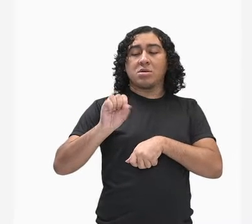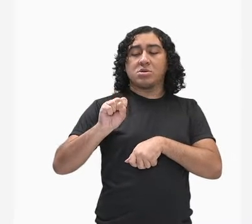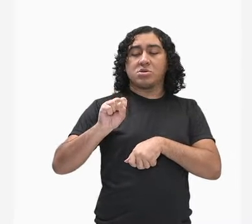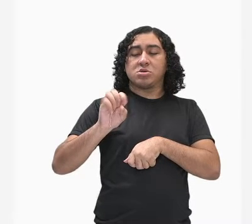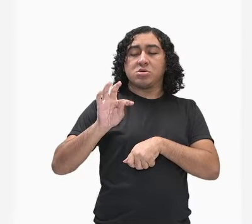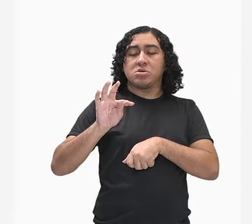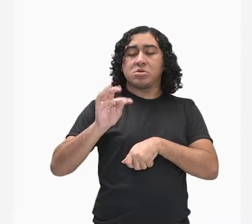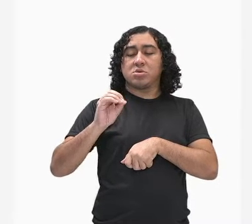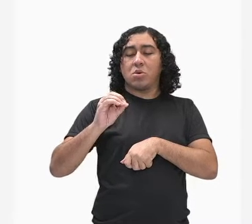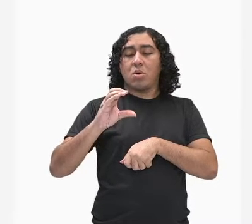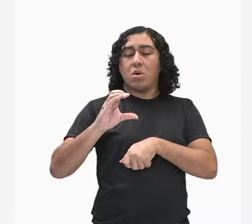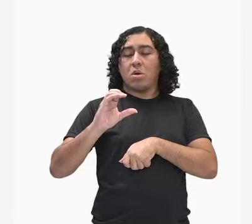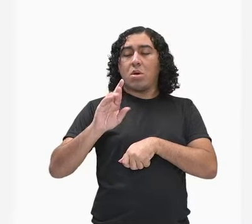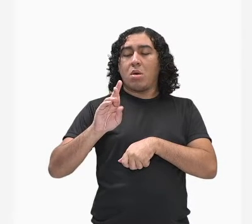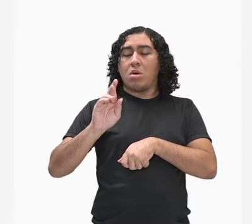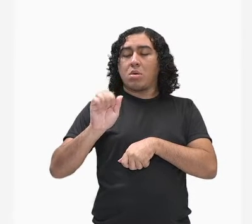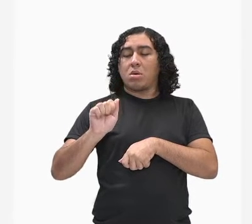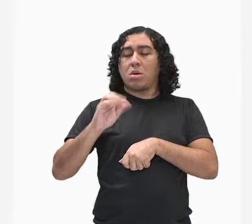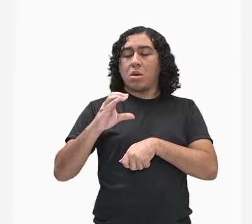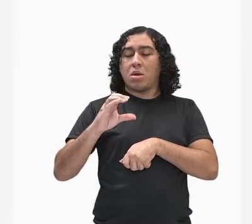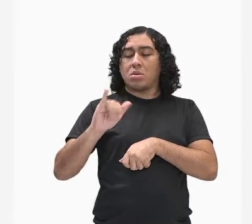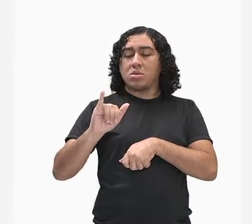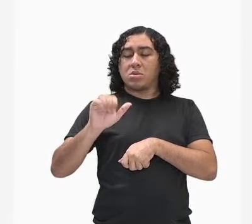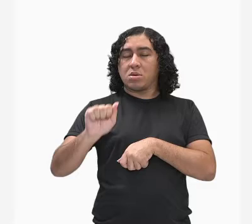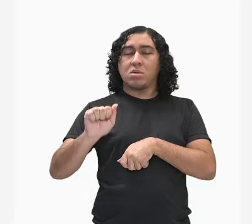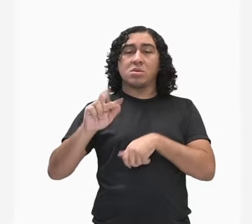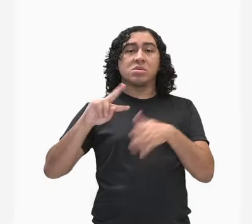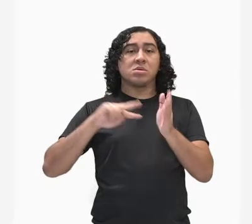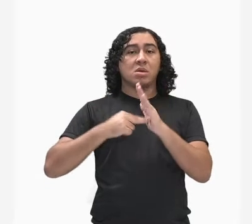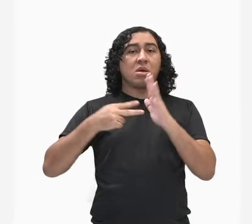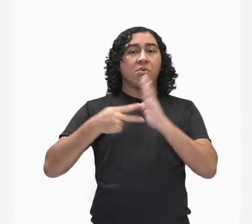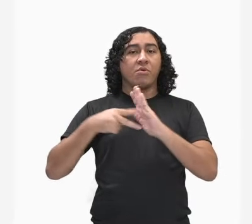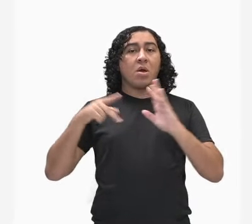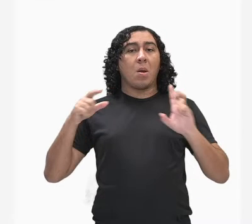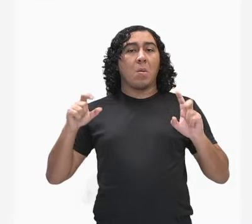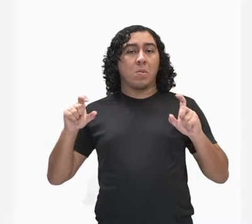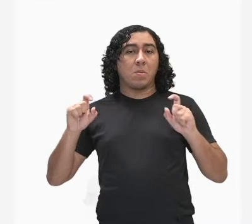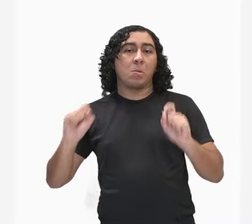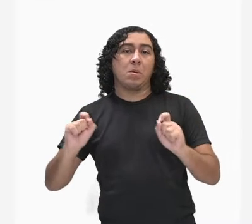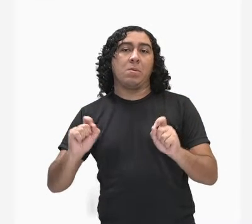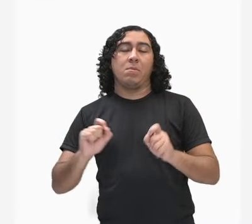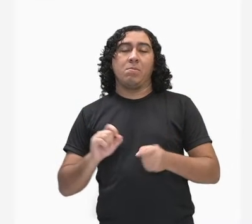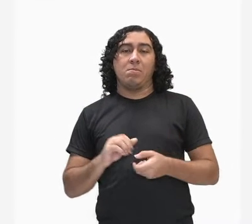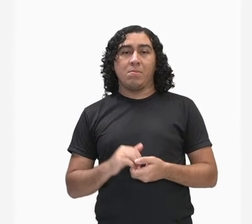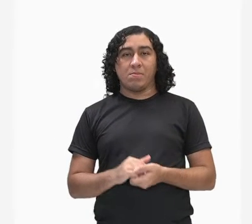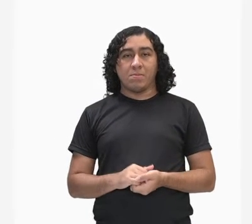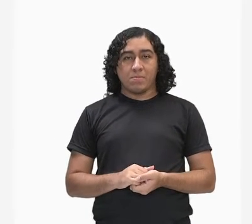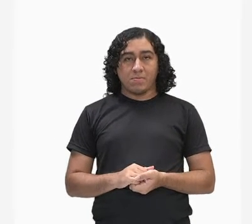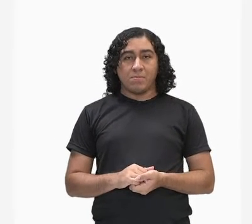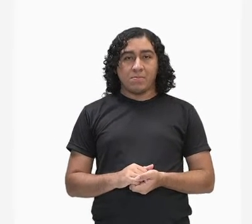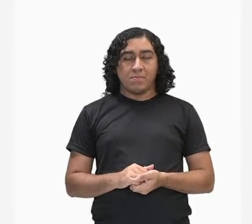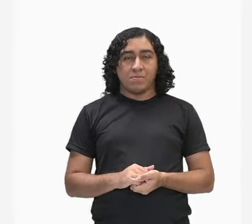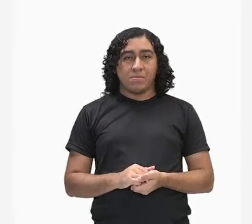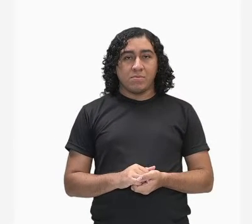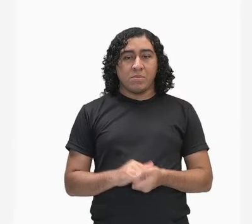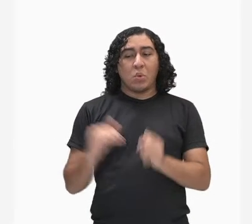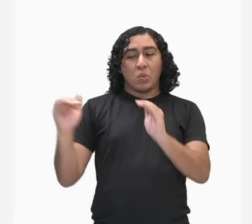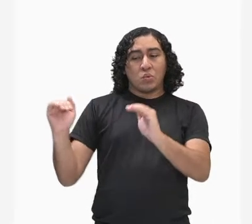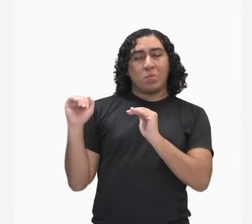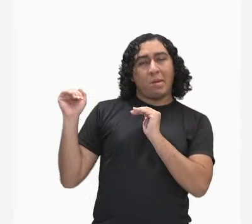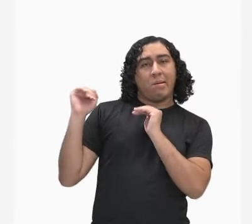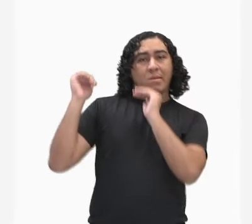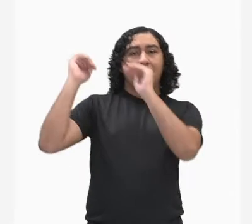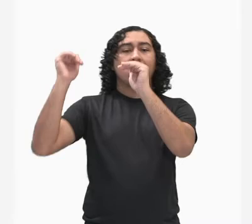aí do grego, né, aristós, que significa os melhores. Mas vamos colocar entre aspas